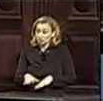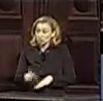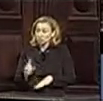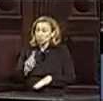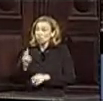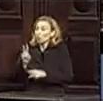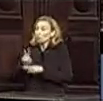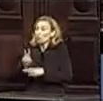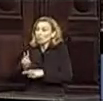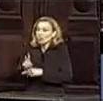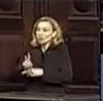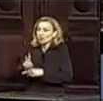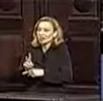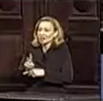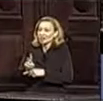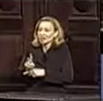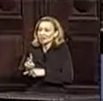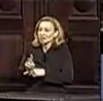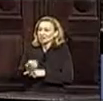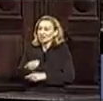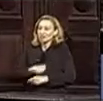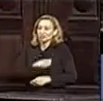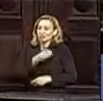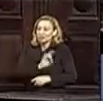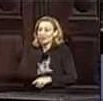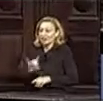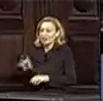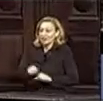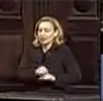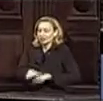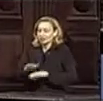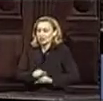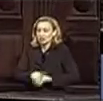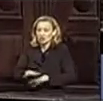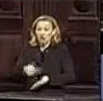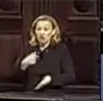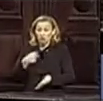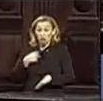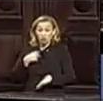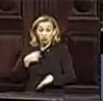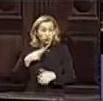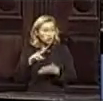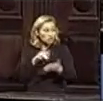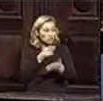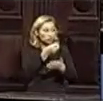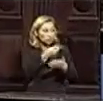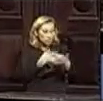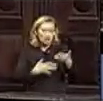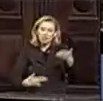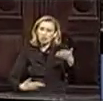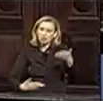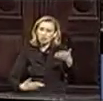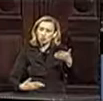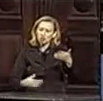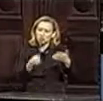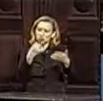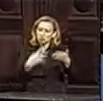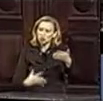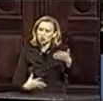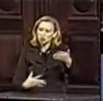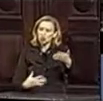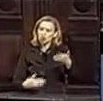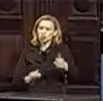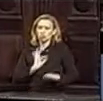Eu tenho aqui, senhora presidente, um relatório a respeito do hospital da Polícia Militar. Um policial militar